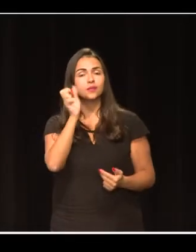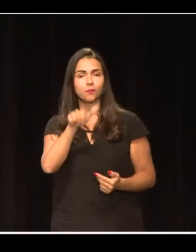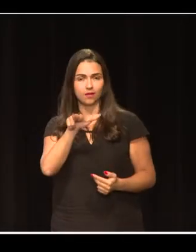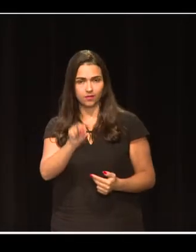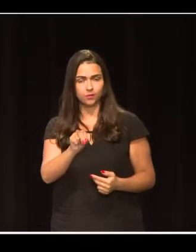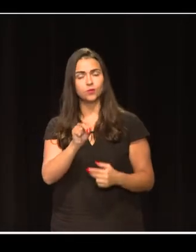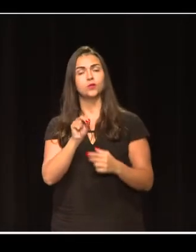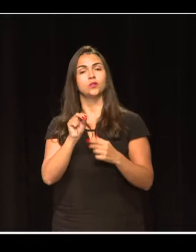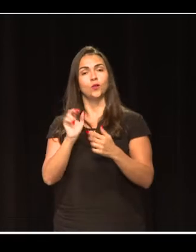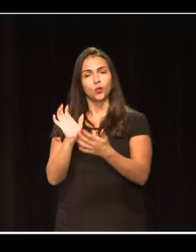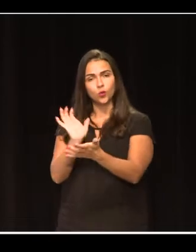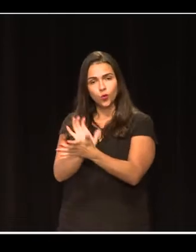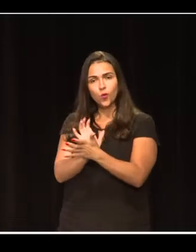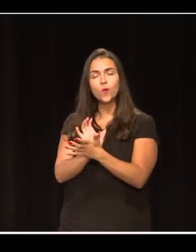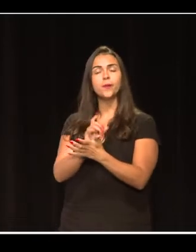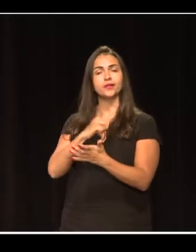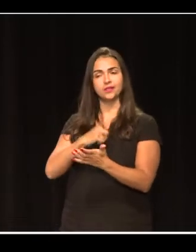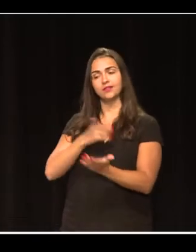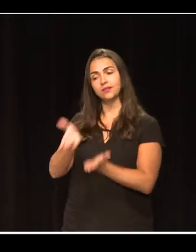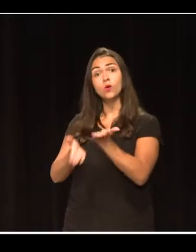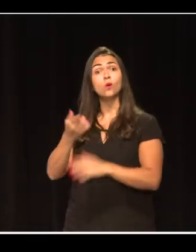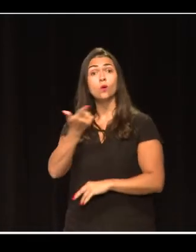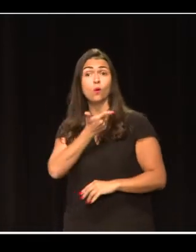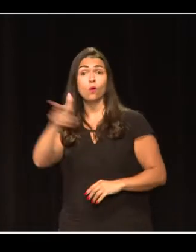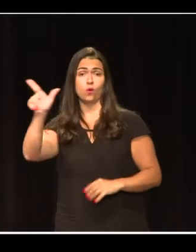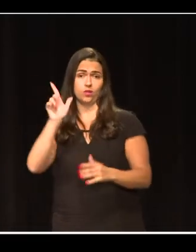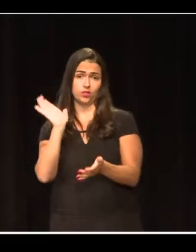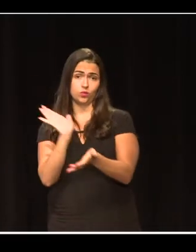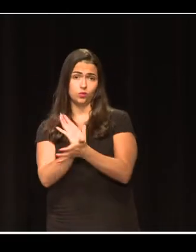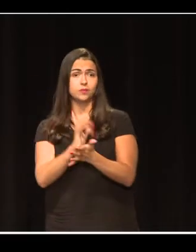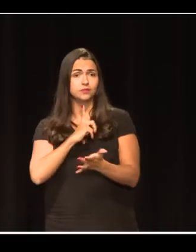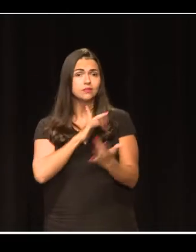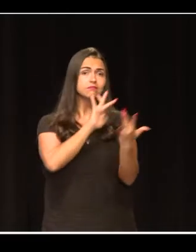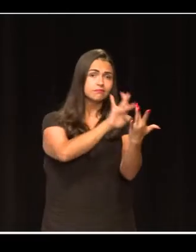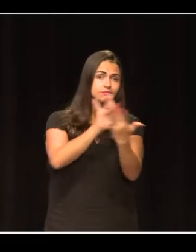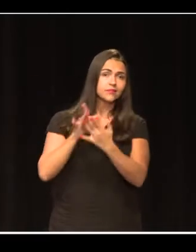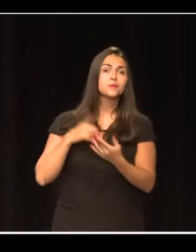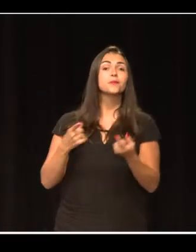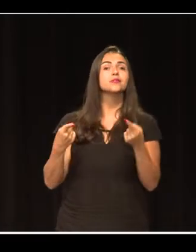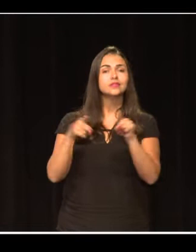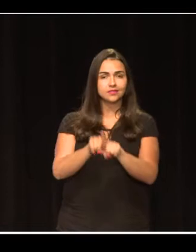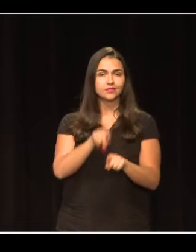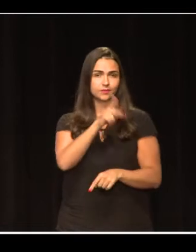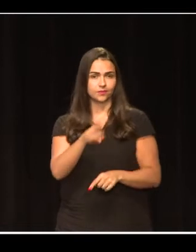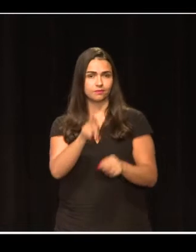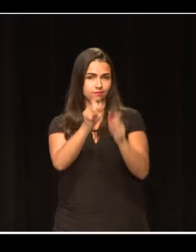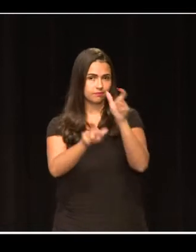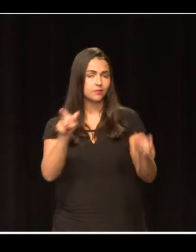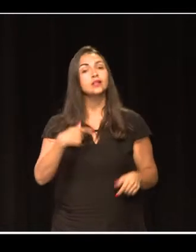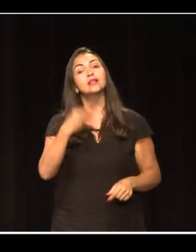gente pega, ou até outras turmas com os professores que a gente faz parceria,